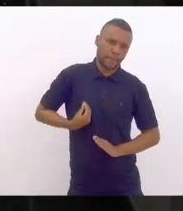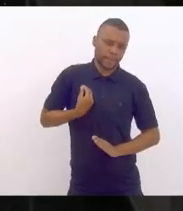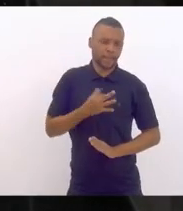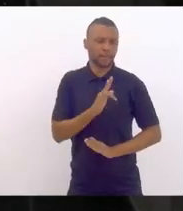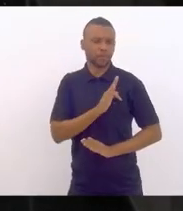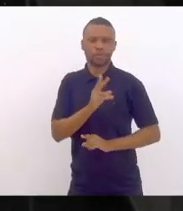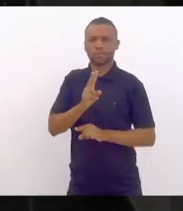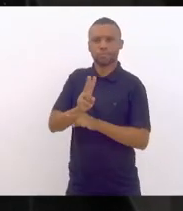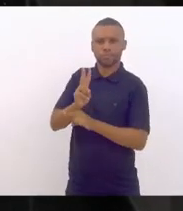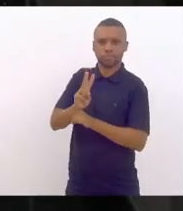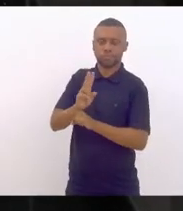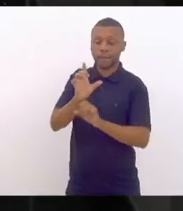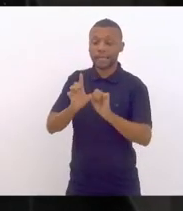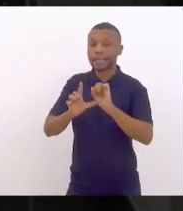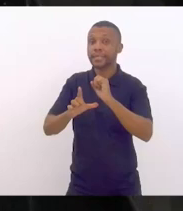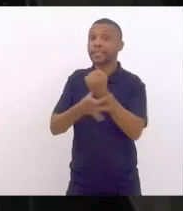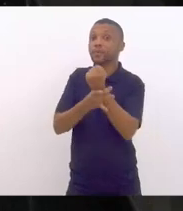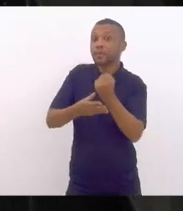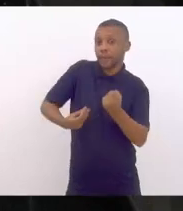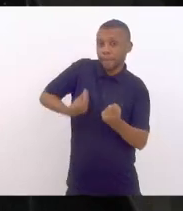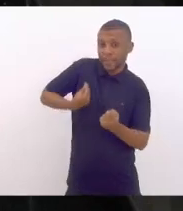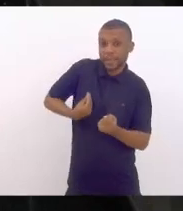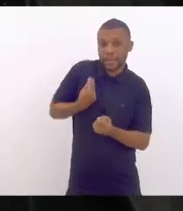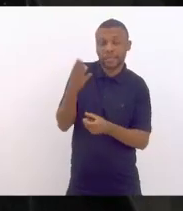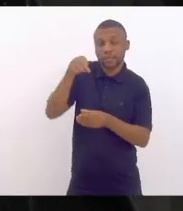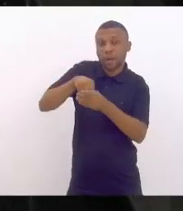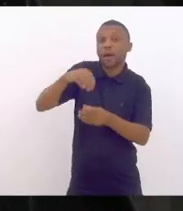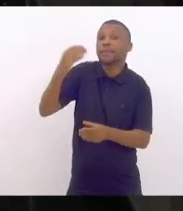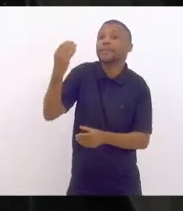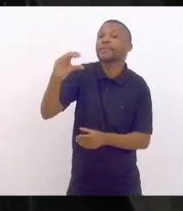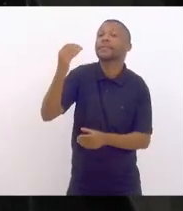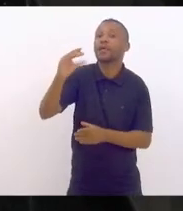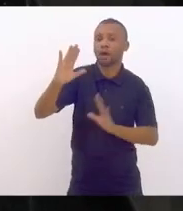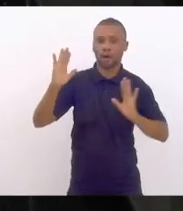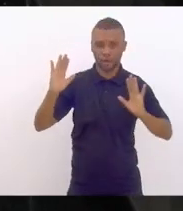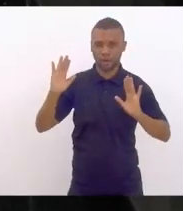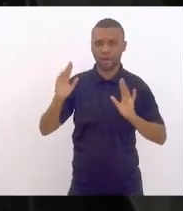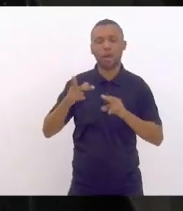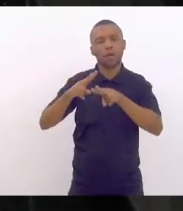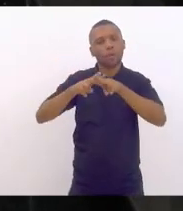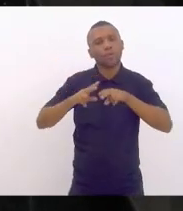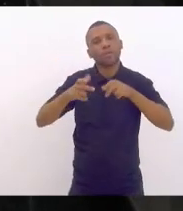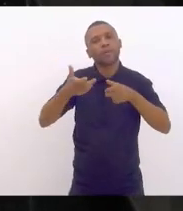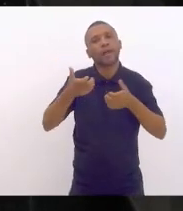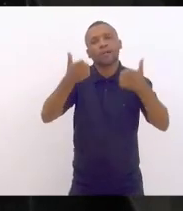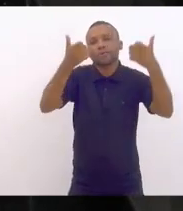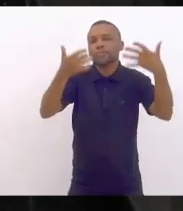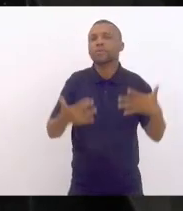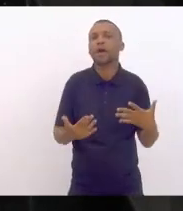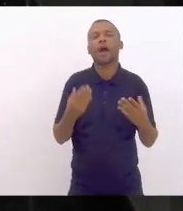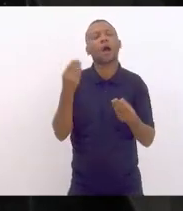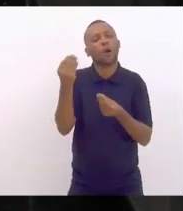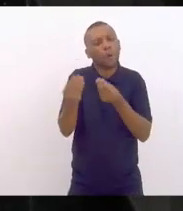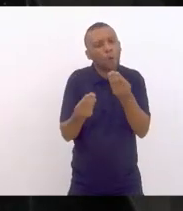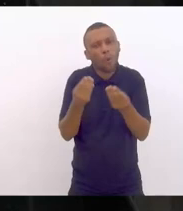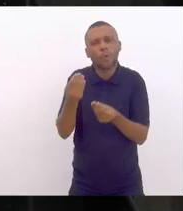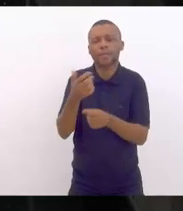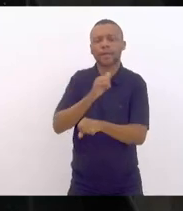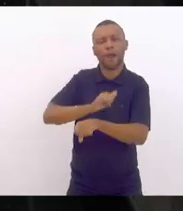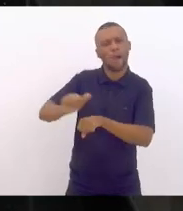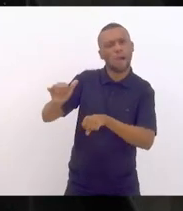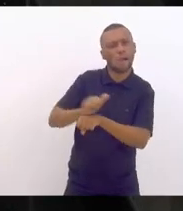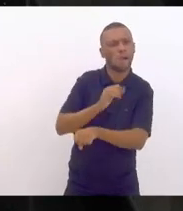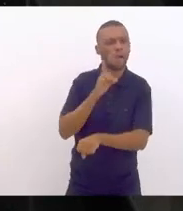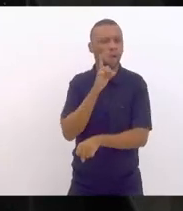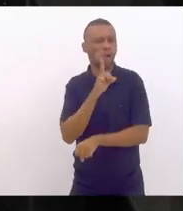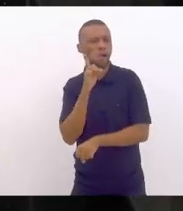programa segurança presente em Niterói Niterói presente Por isso quero que ressaltar Como que essa maneira